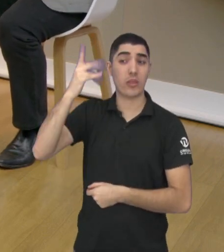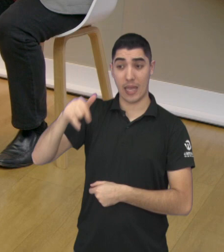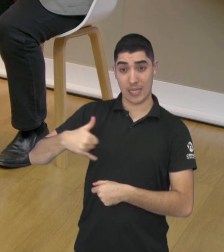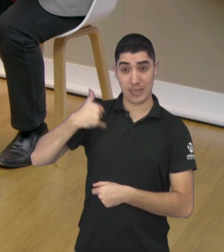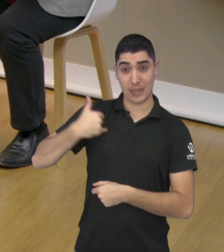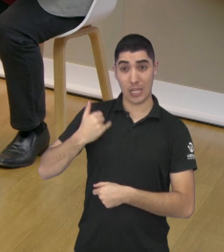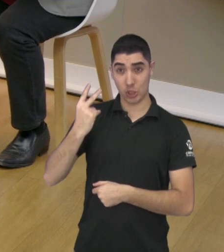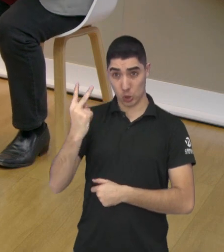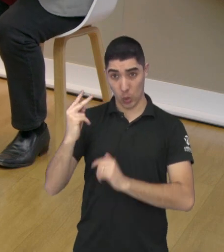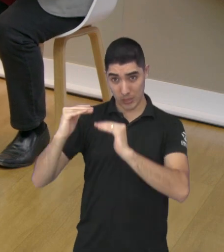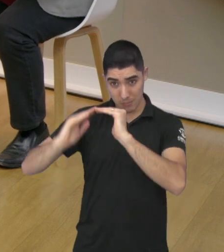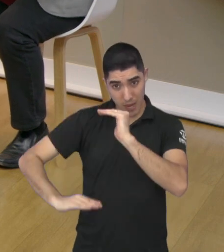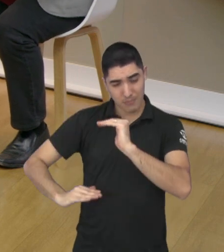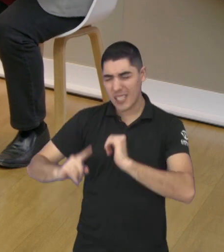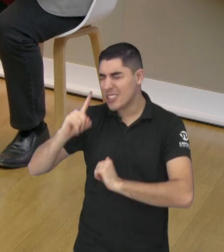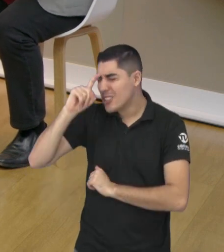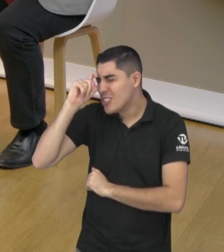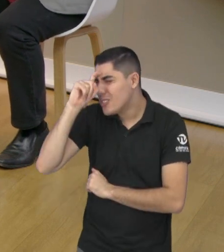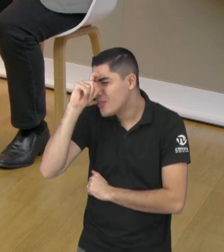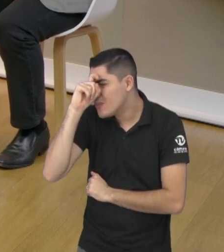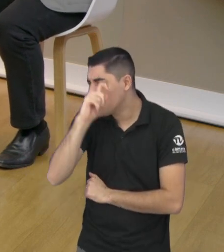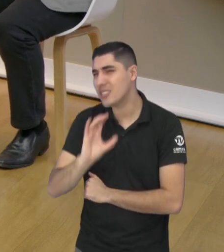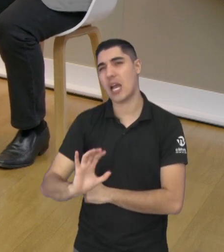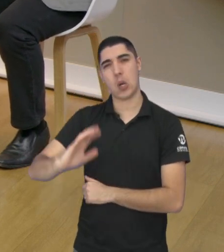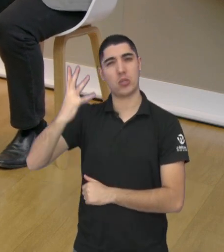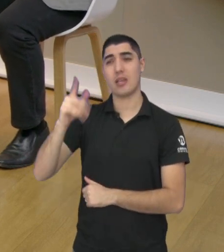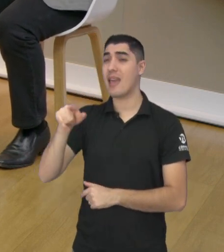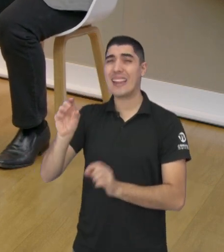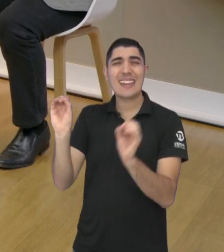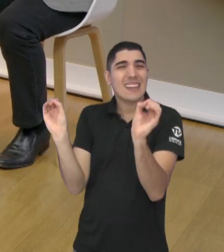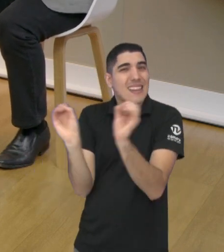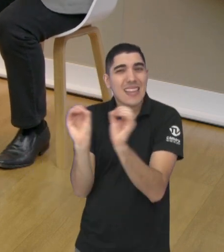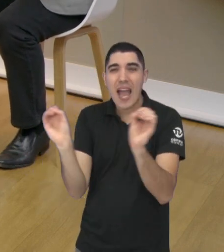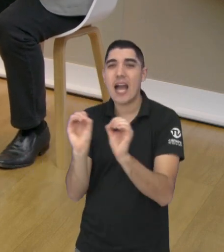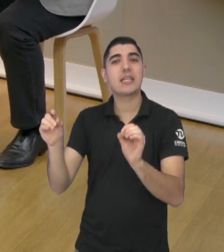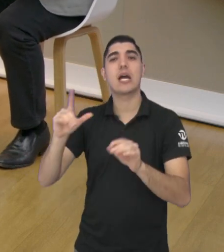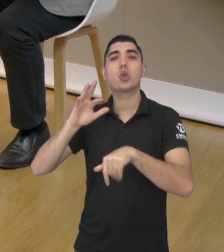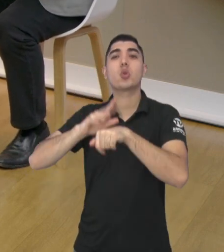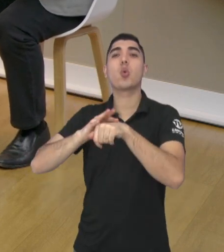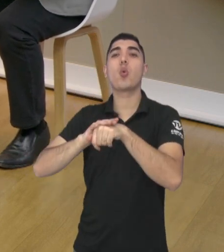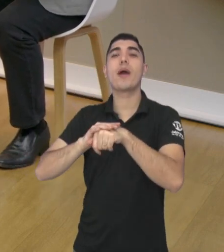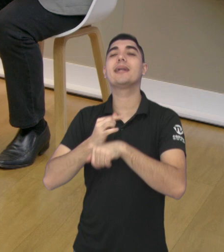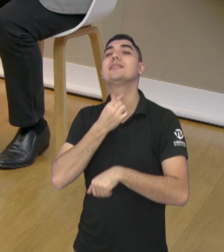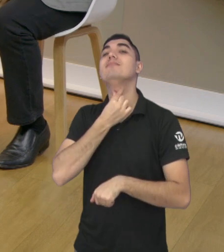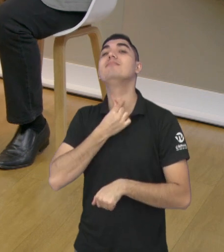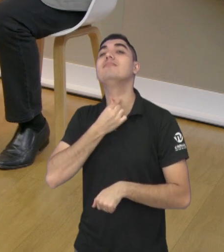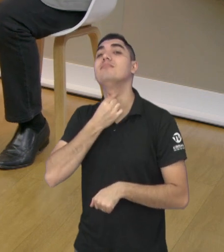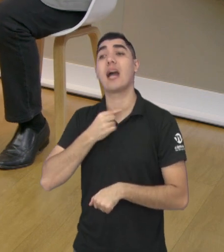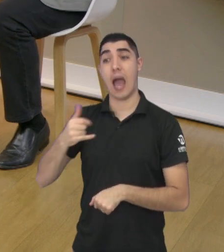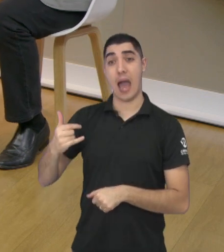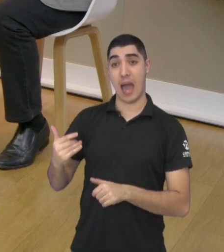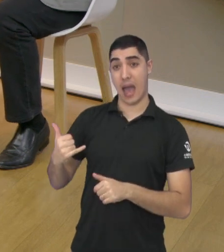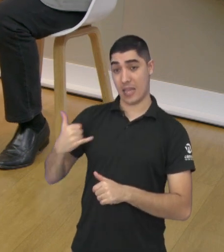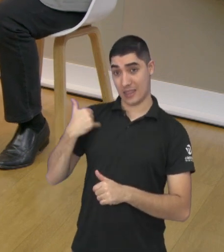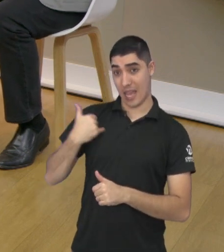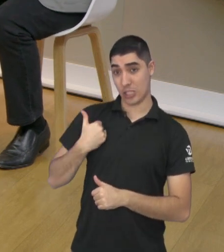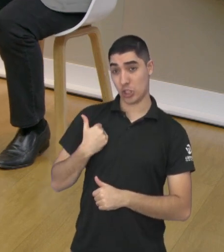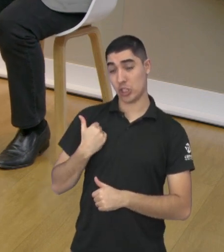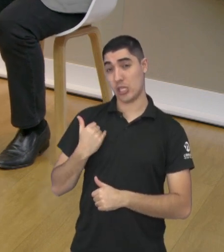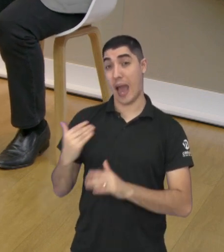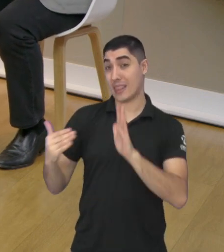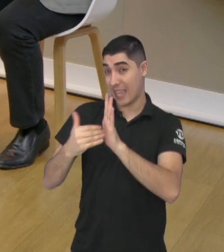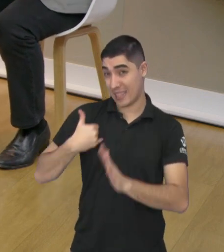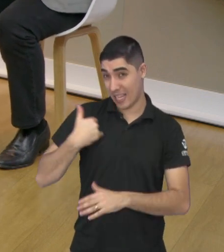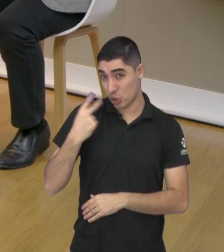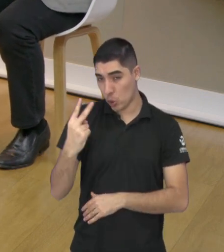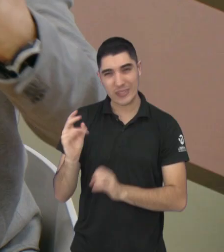de 2 anos. Não existe doença bacteriana normalmente na garganta abaixo de 2 anos. E não